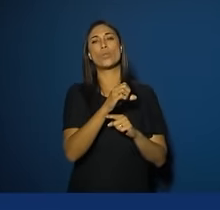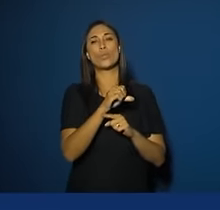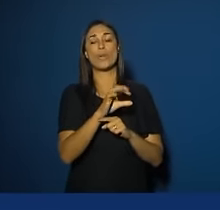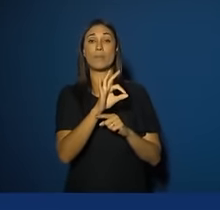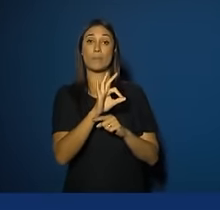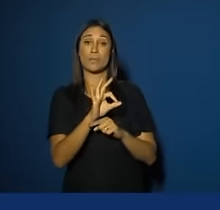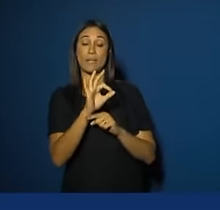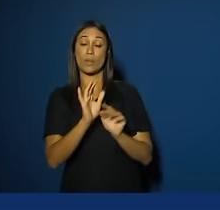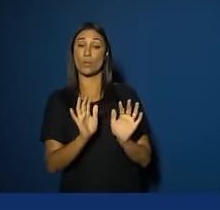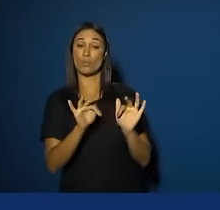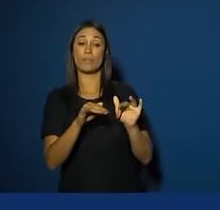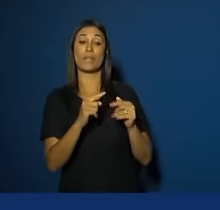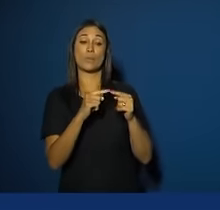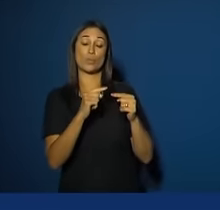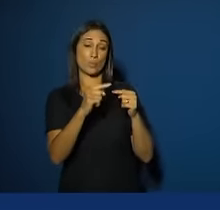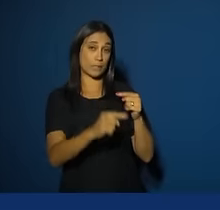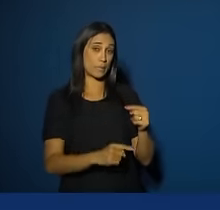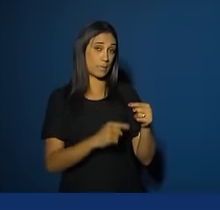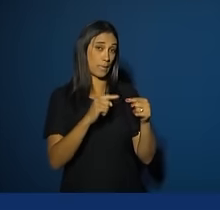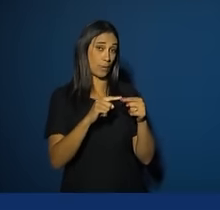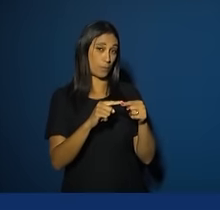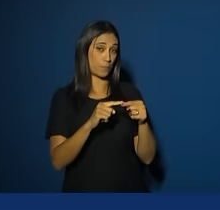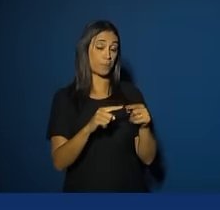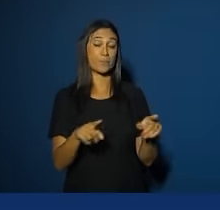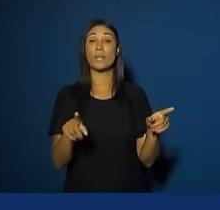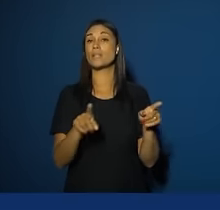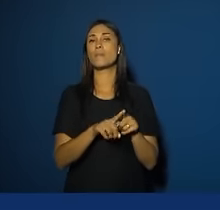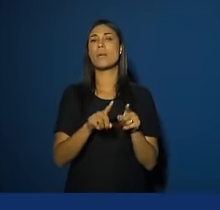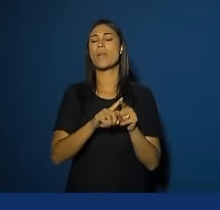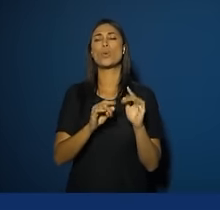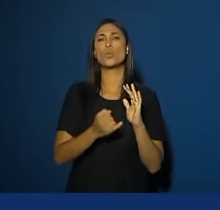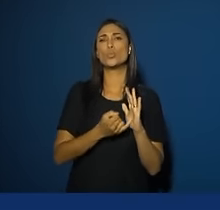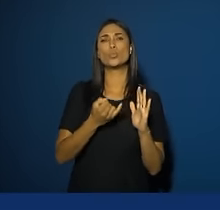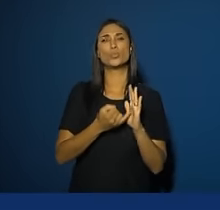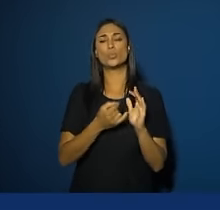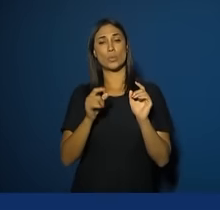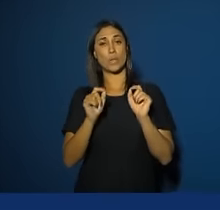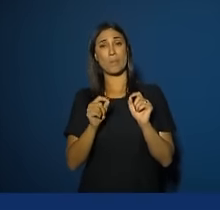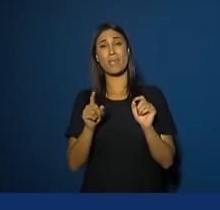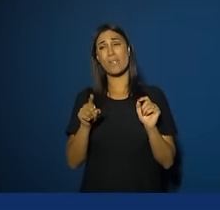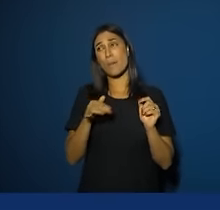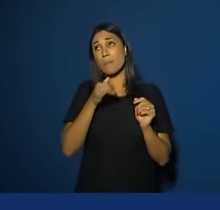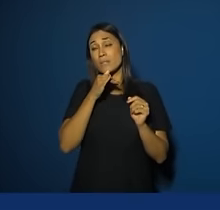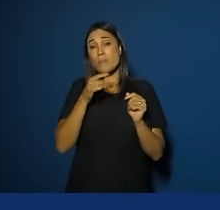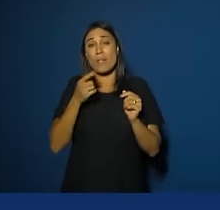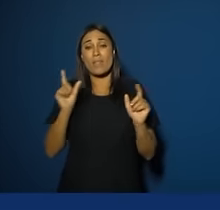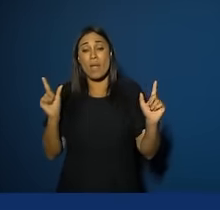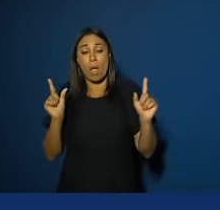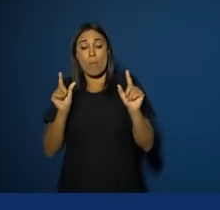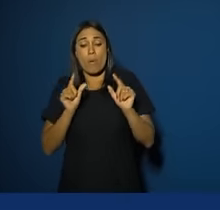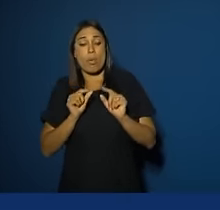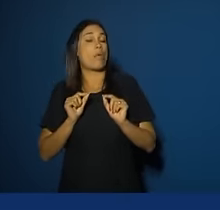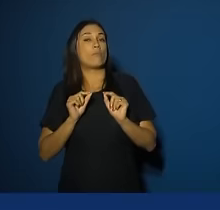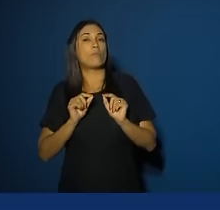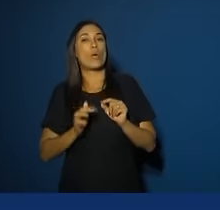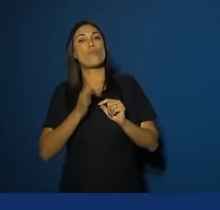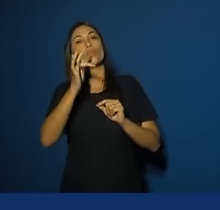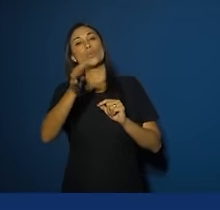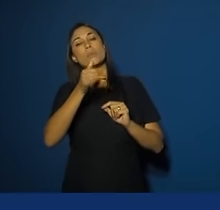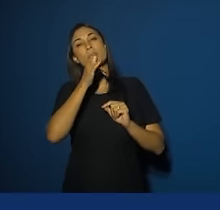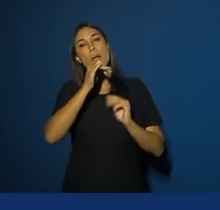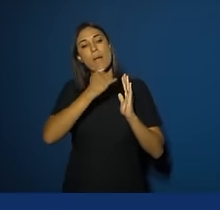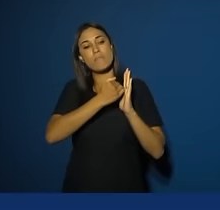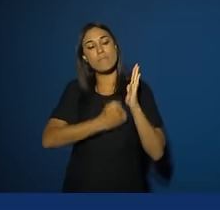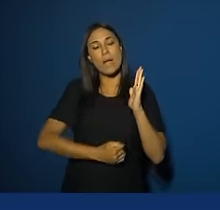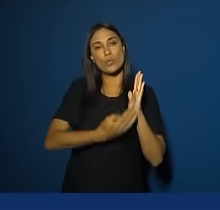8%, 9% no final desse ciclo, né? E com uma inflação cadente também aqui no Brasil. Nós estamos também baixando as projeções, né?